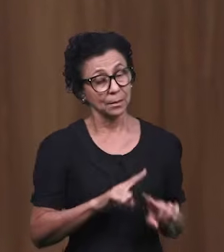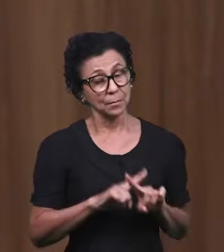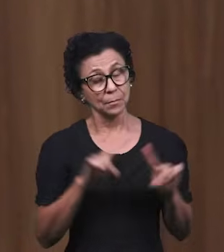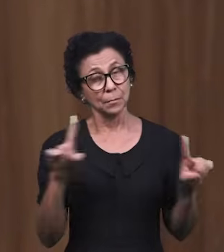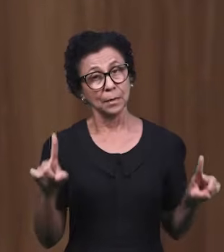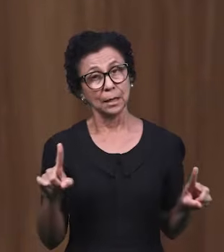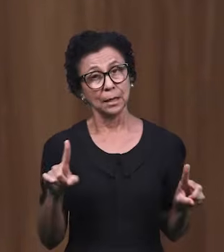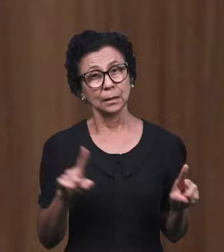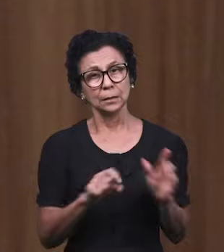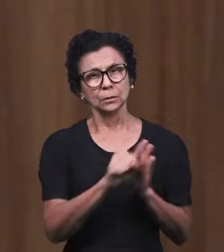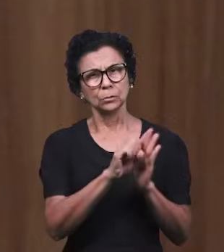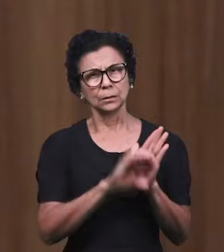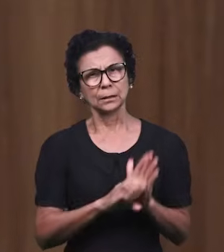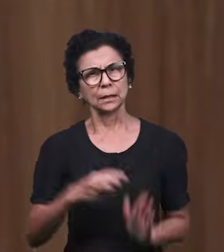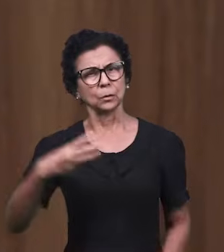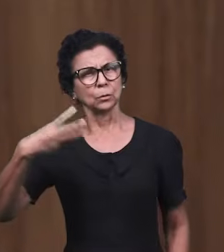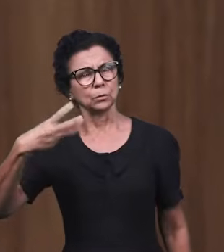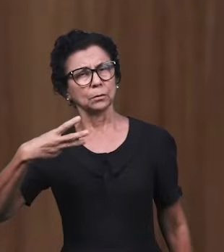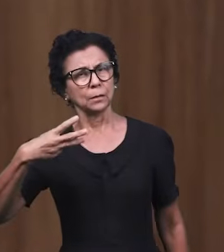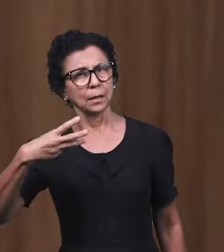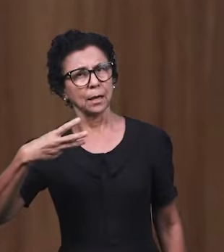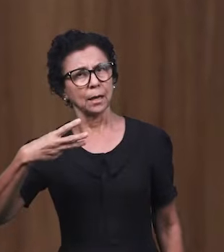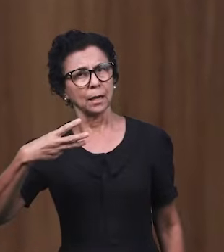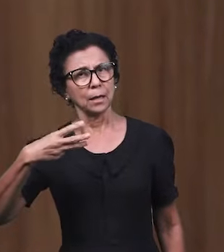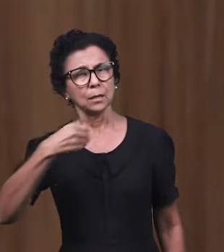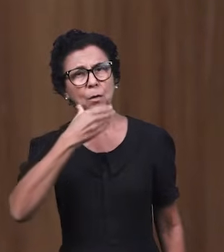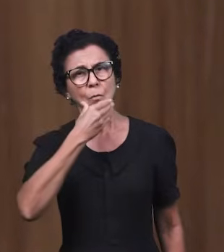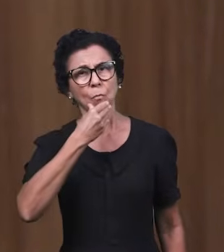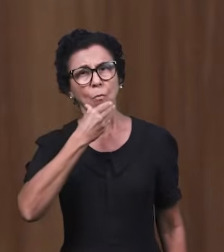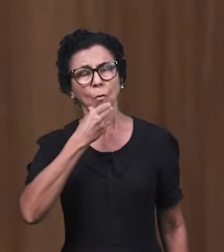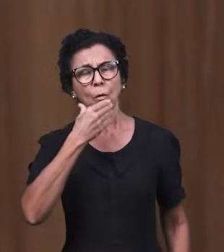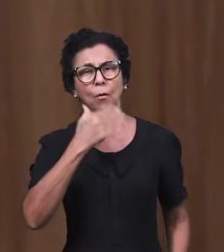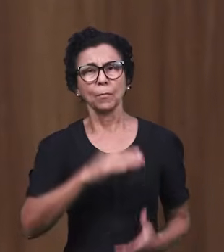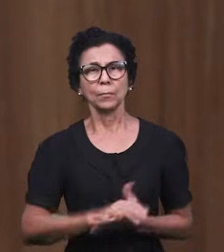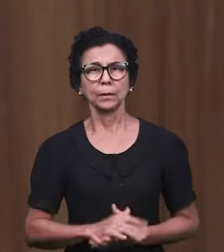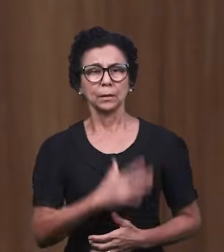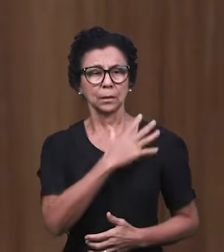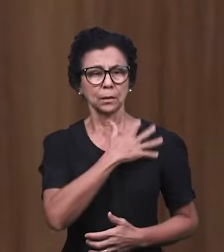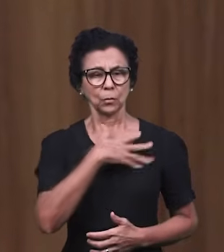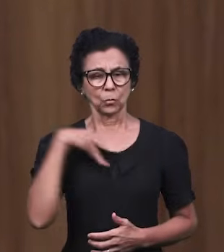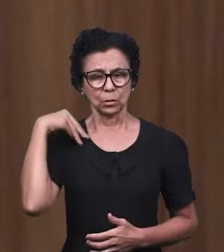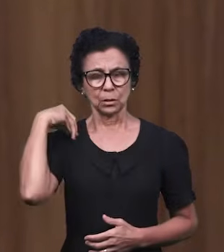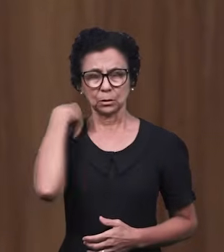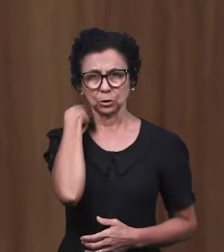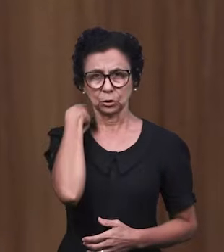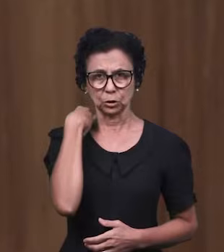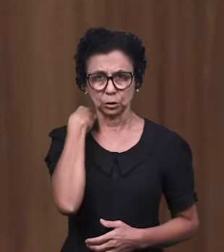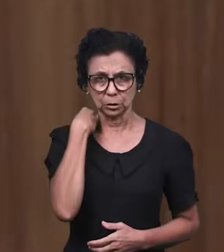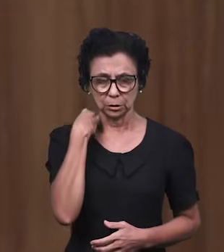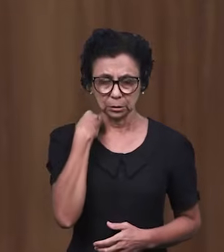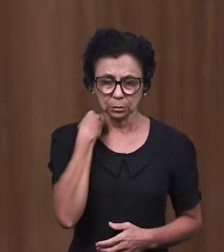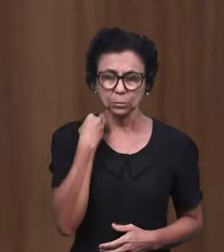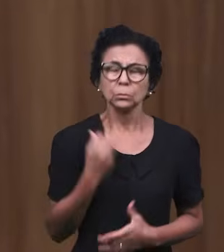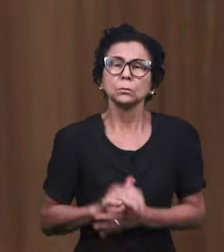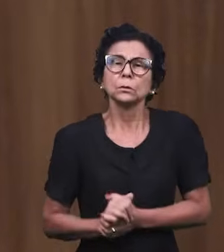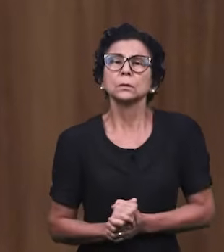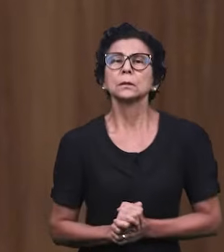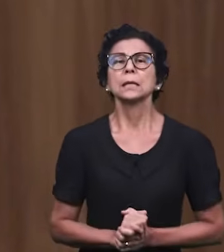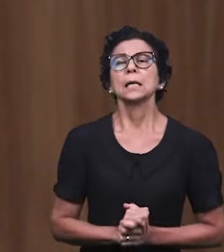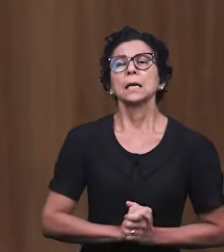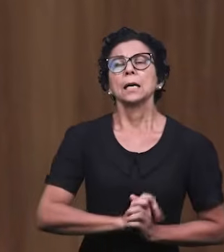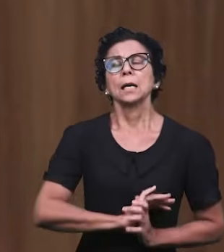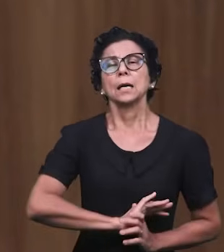século III, quando Constantino promulgou o Edito de Milão. Ele extinguiu as perseguições dos